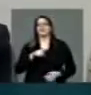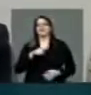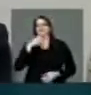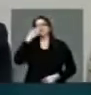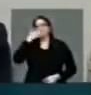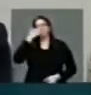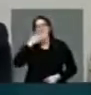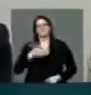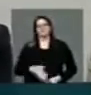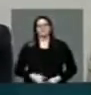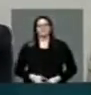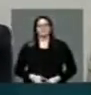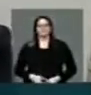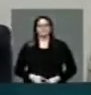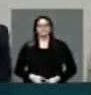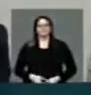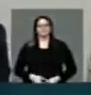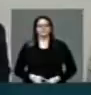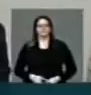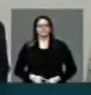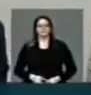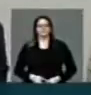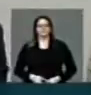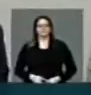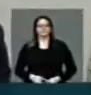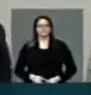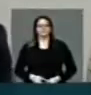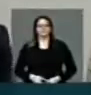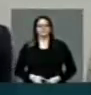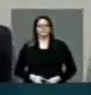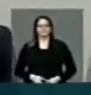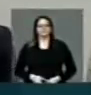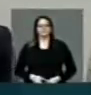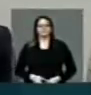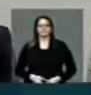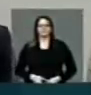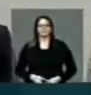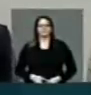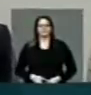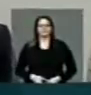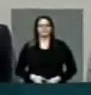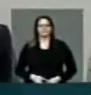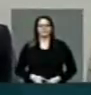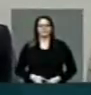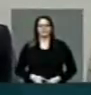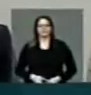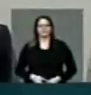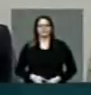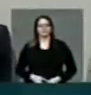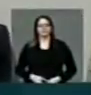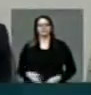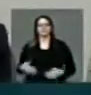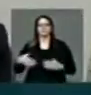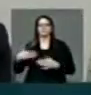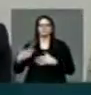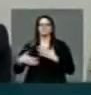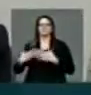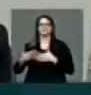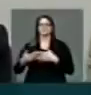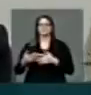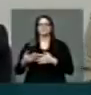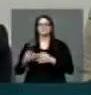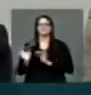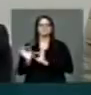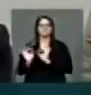das mulheres cisgêneros, em que há muito mais a questão da escolha presente. À medida que a gente foi construindo o projeto, eu fui ouvindo